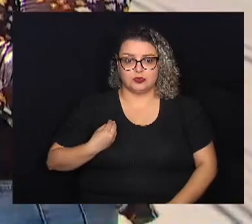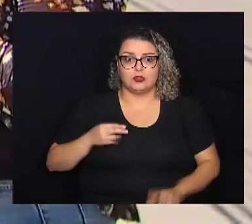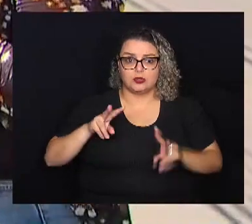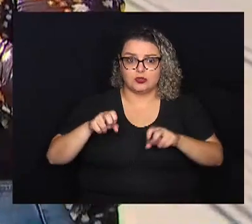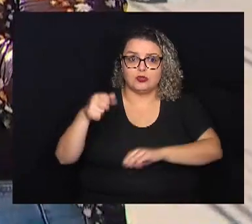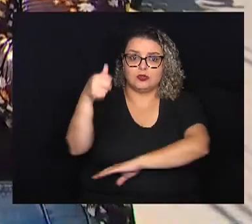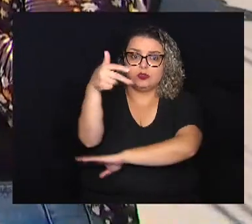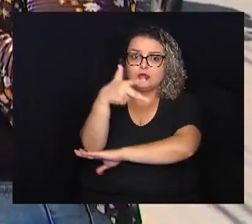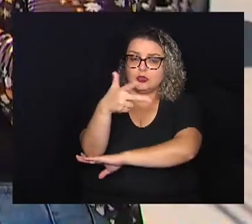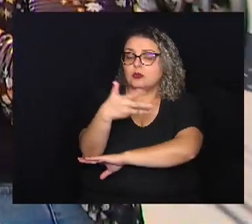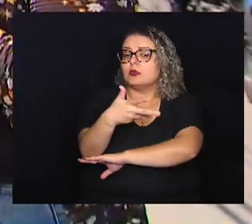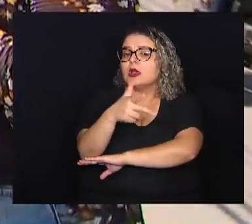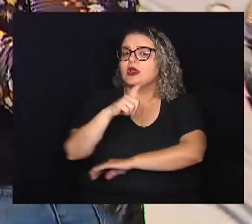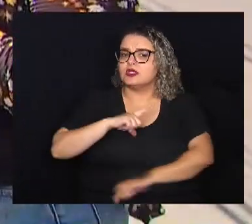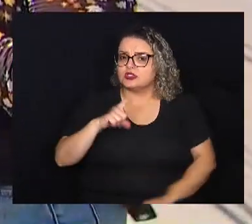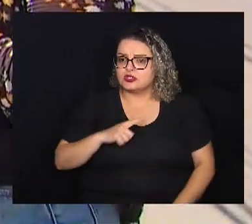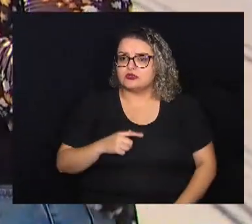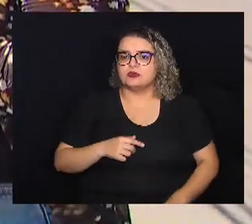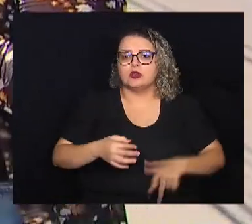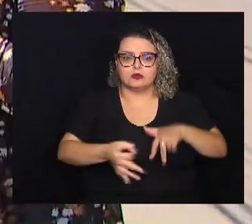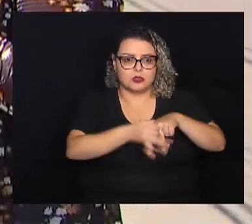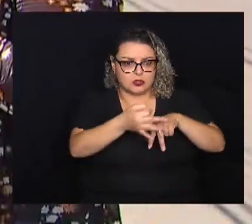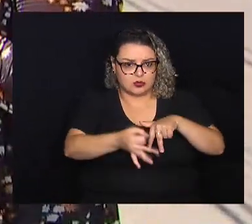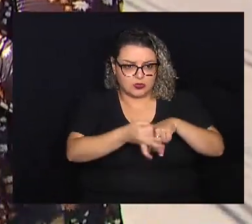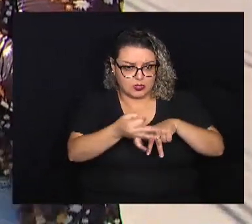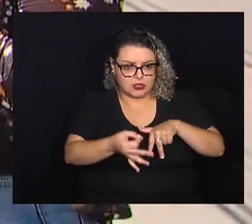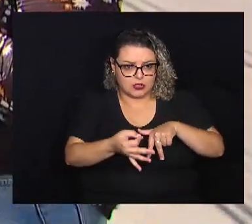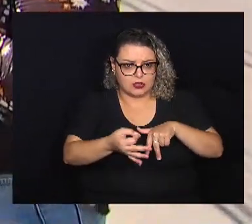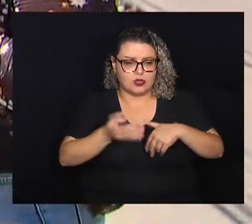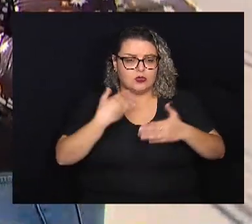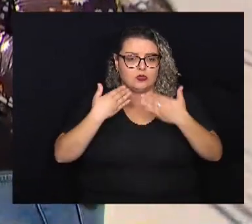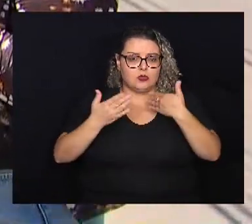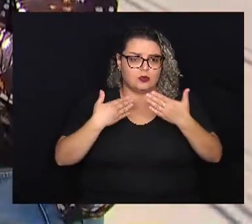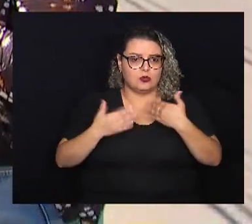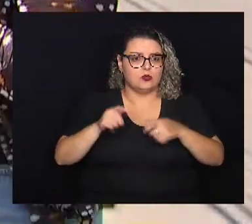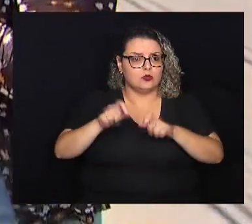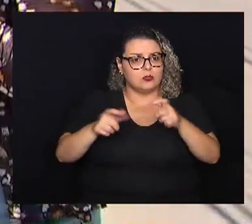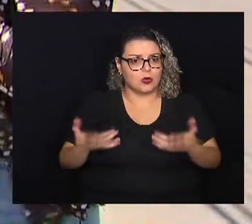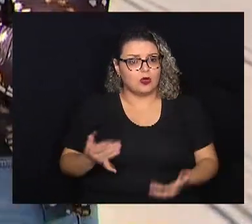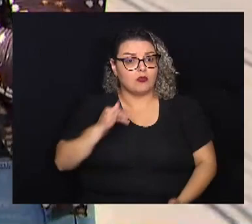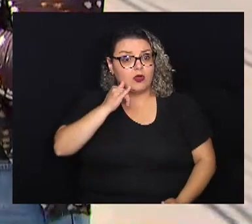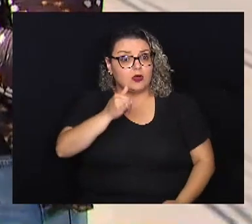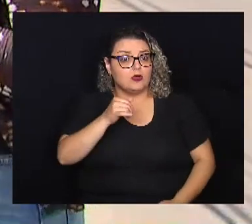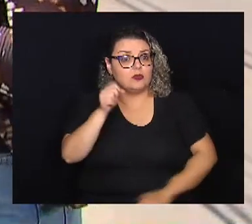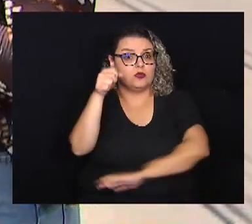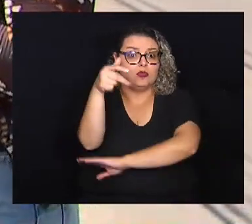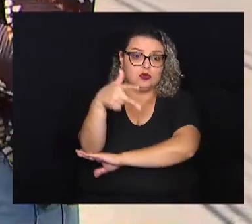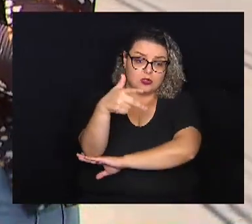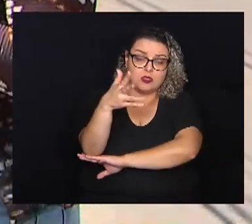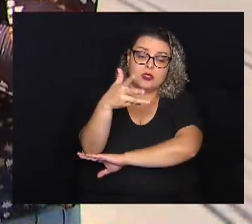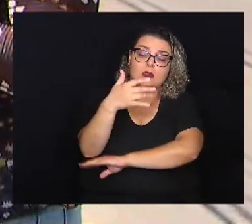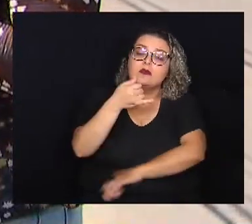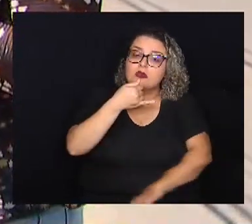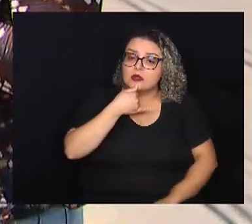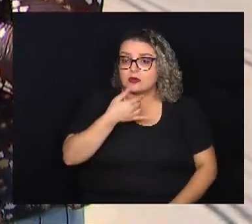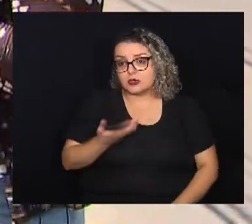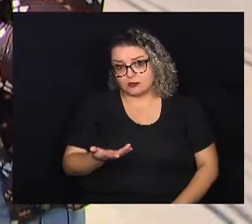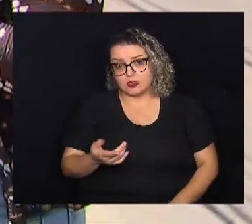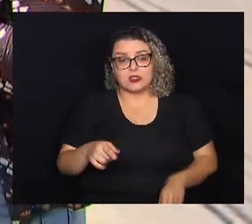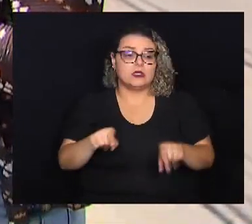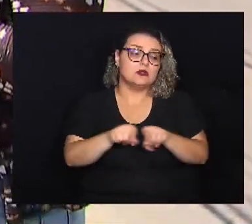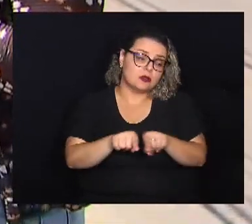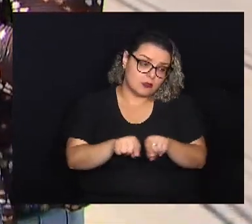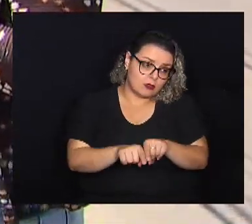radares, né? Nós tivemos um depoimento aqui, eu conversando com o pessoal falando dos radares. Infelizmente, nós também